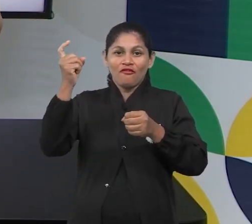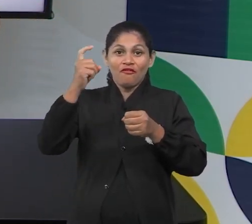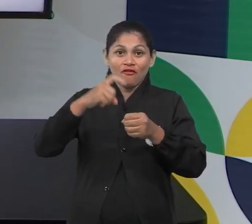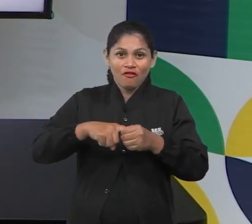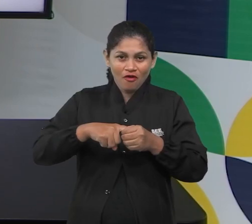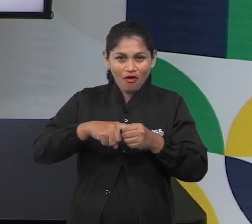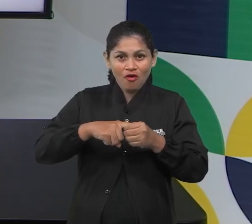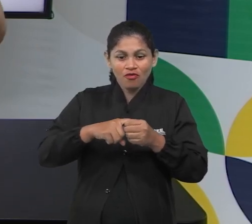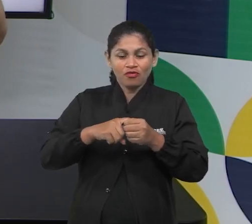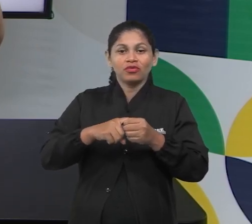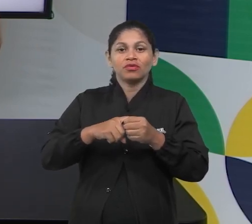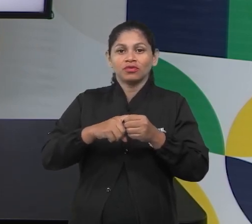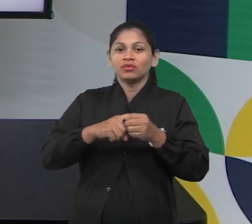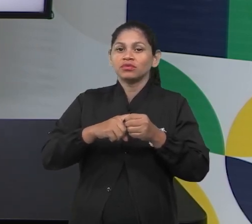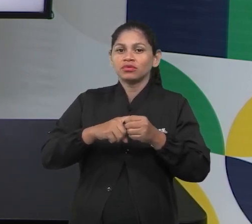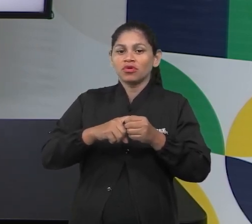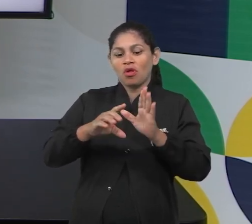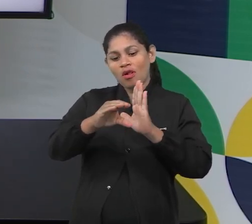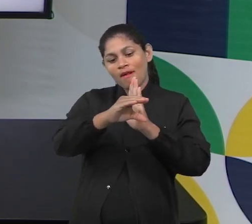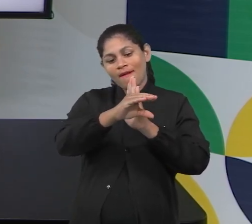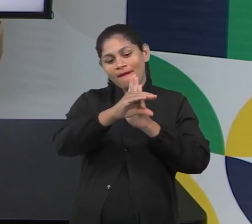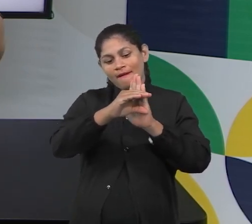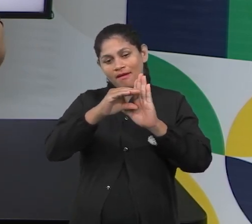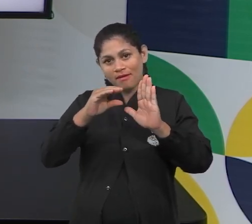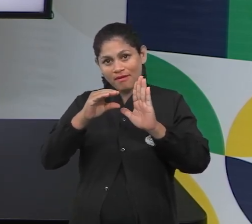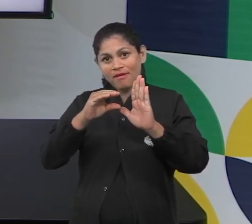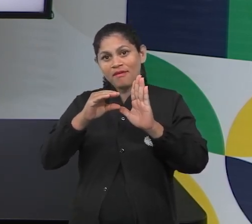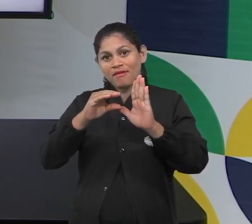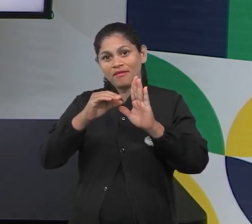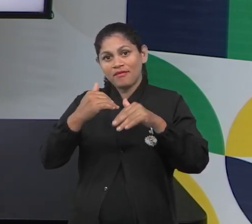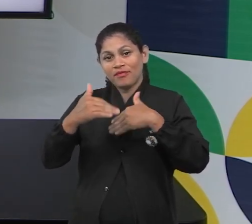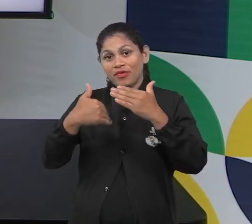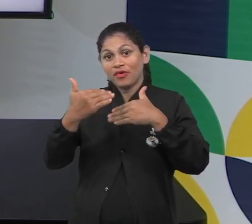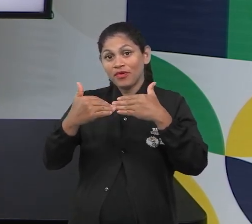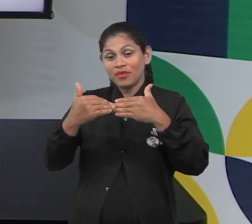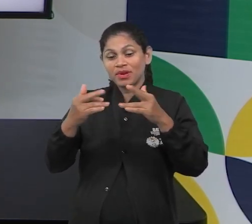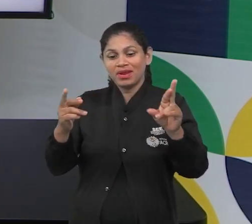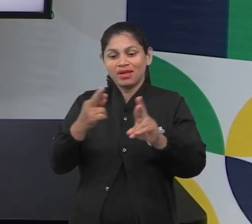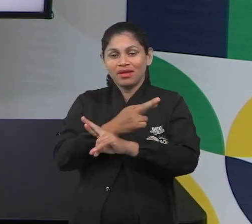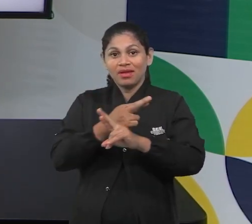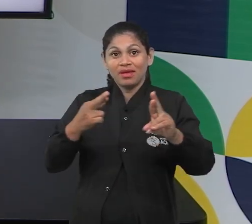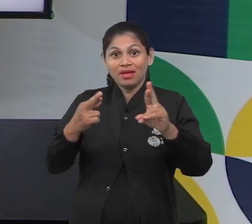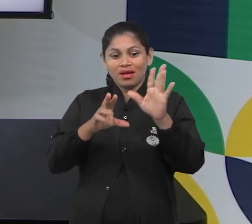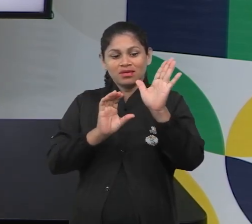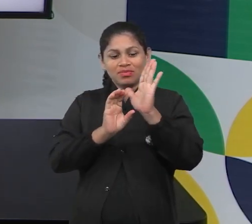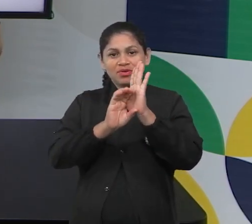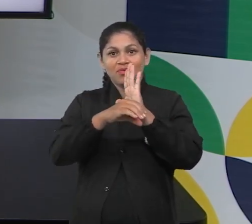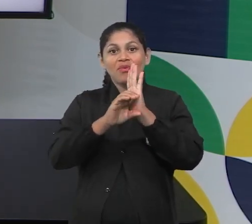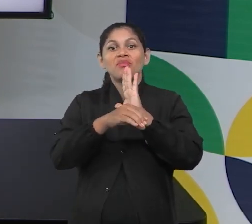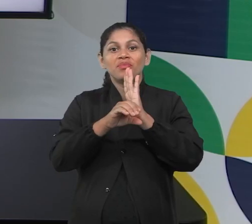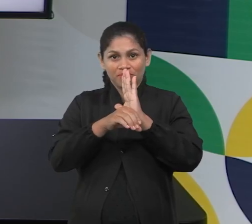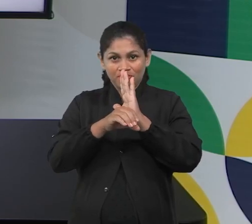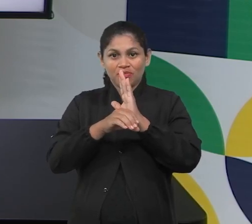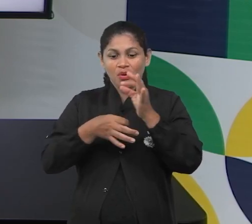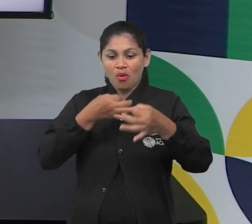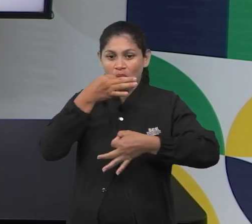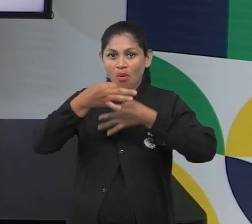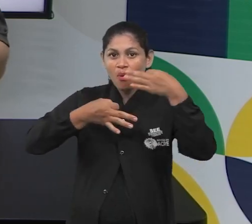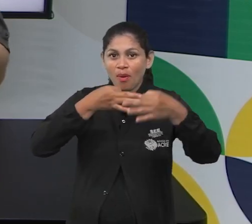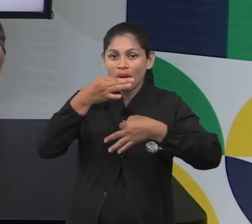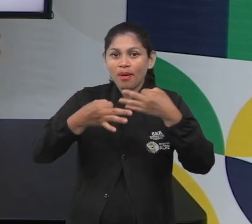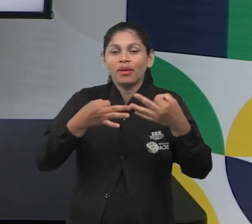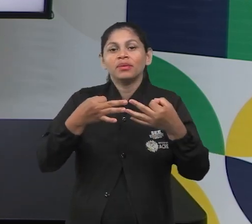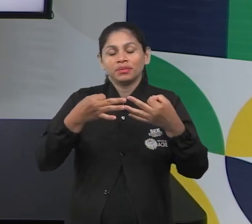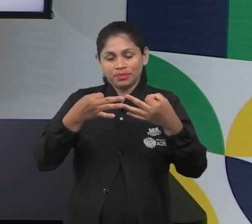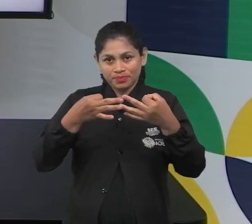e relaciono ele como um desdobramento da minha argumentação. Eu sei que parece muita coisa, mas como essa aula é só um resumo,